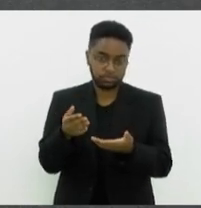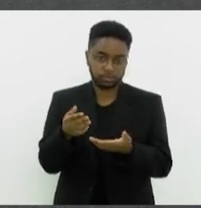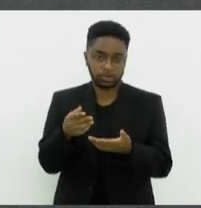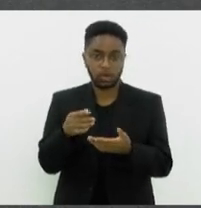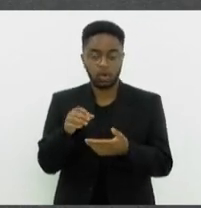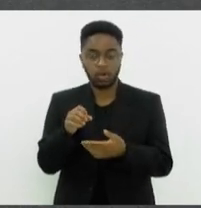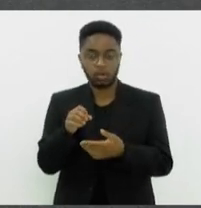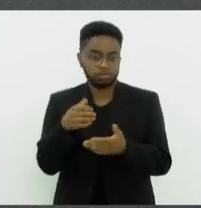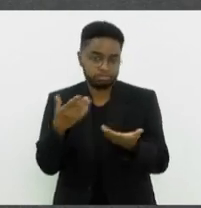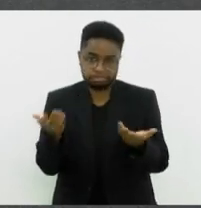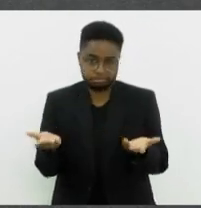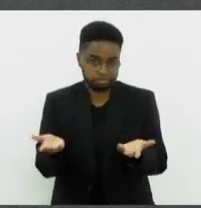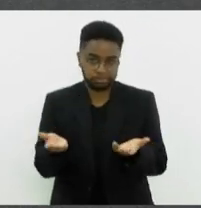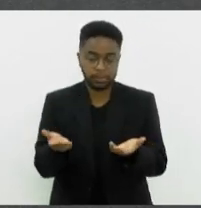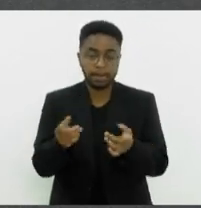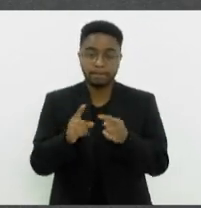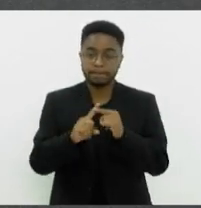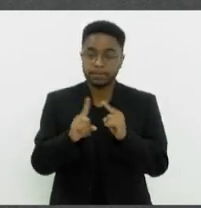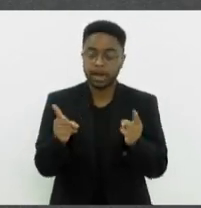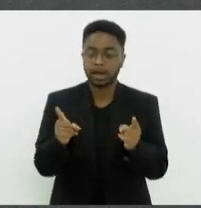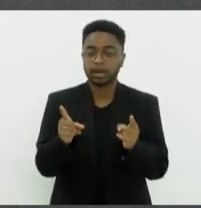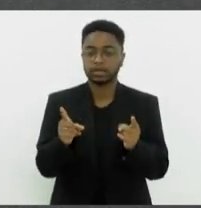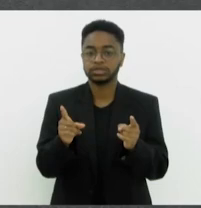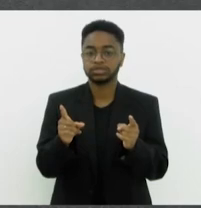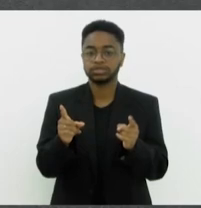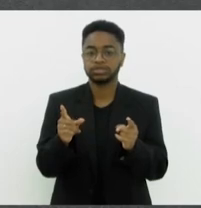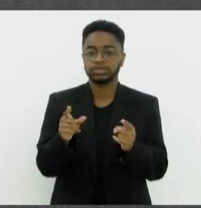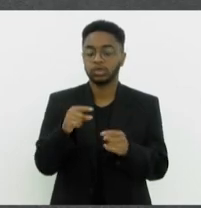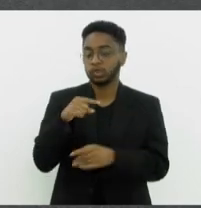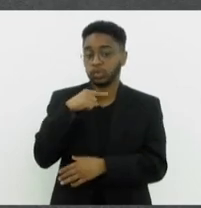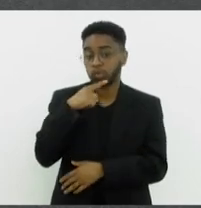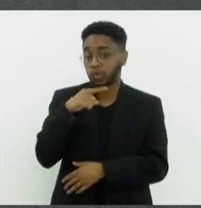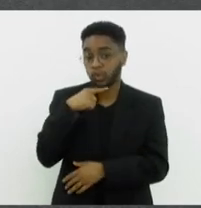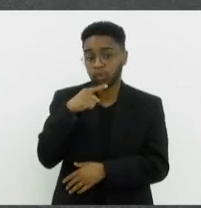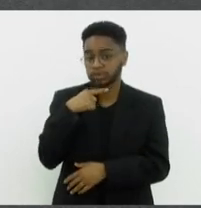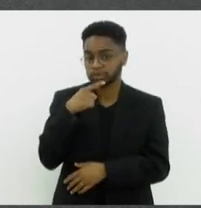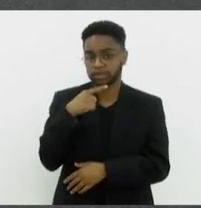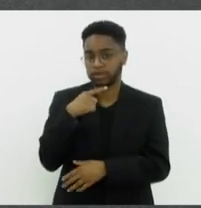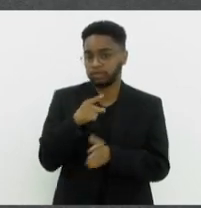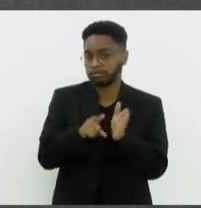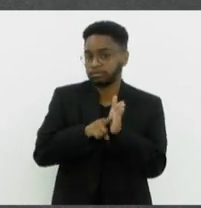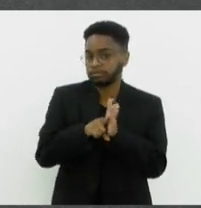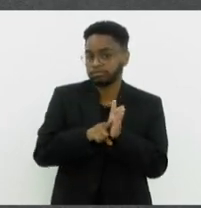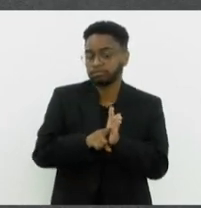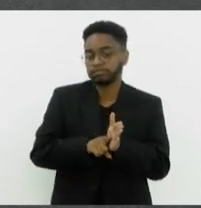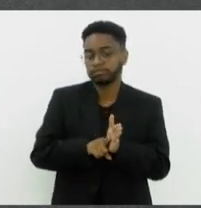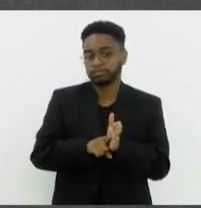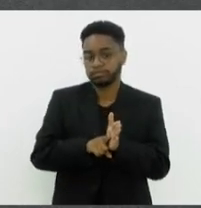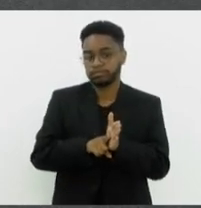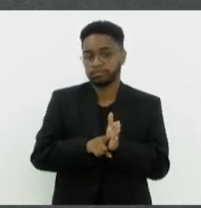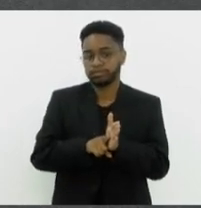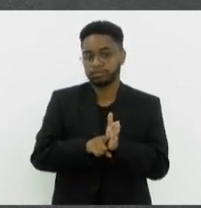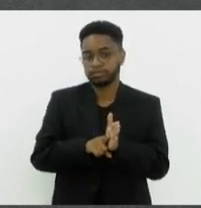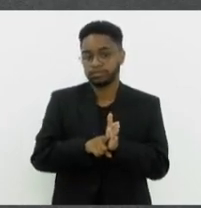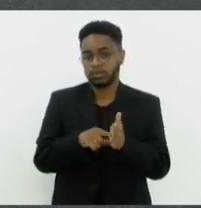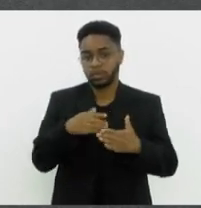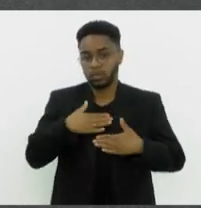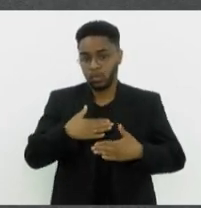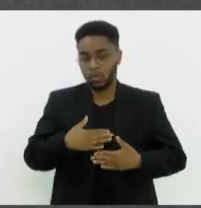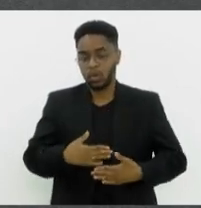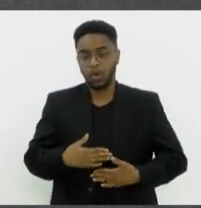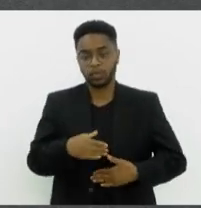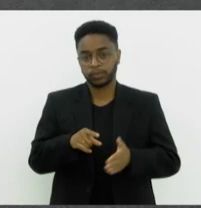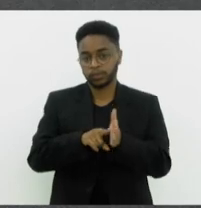venérea, enfim. Mas ela não consegue fazer o exame de corpo